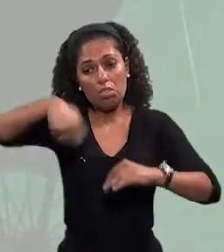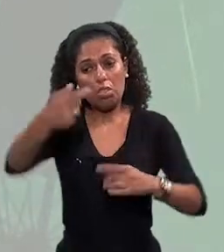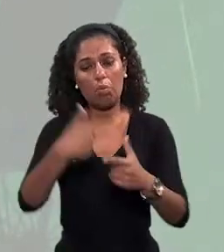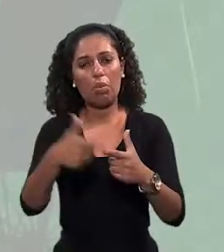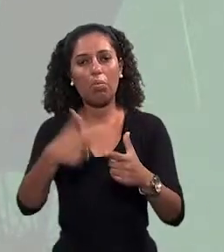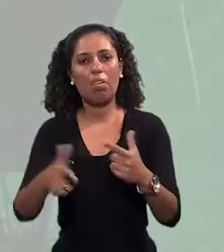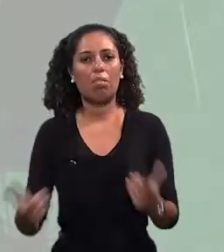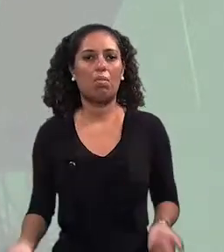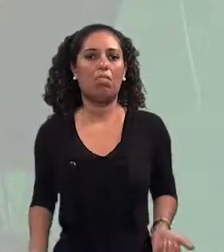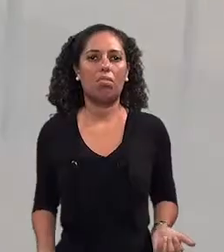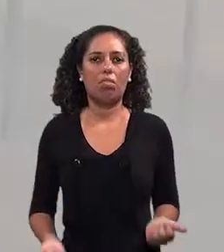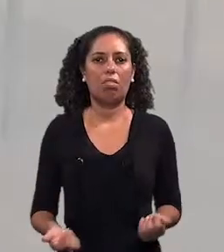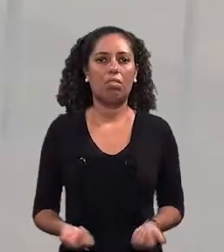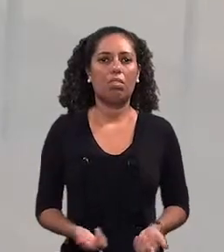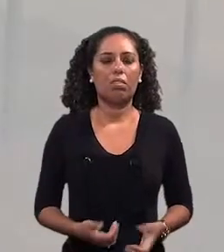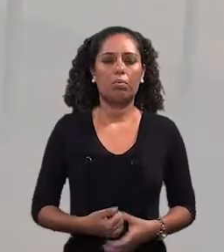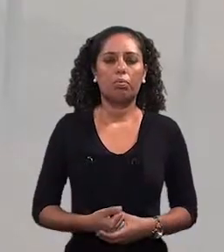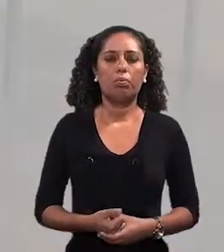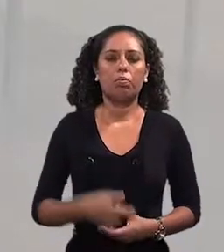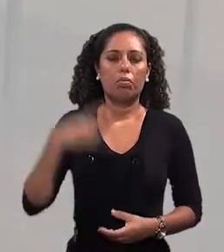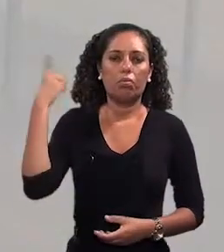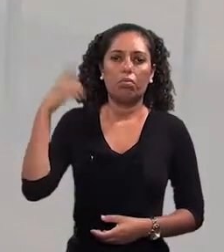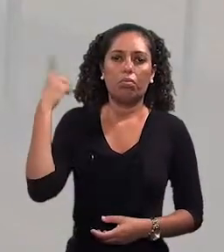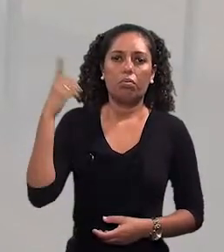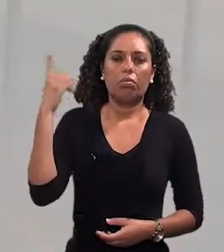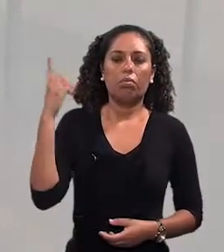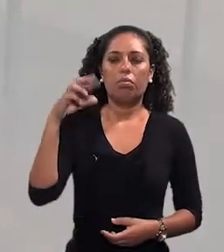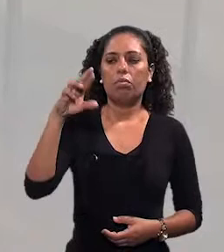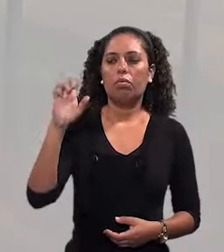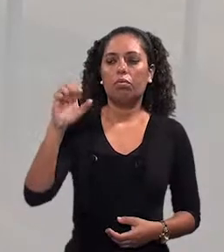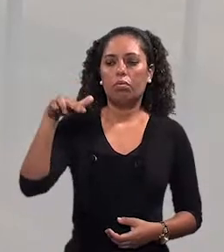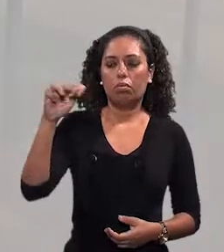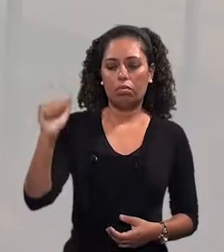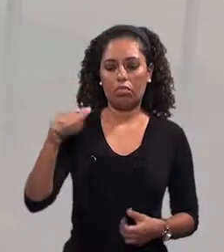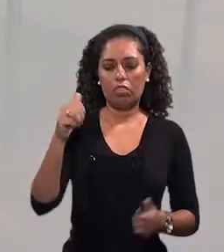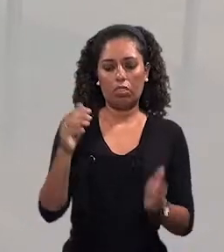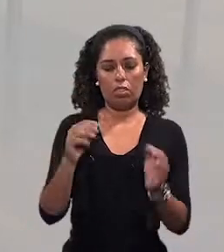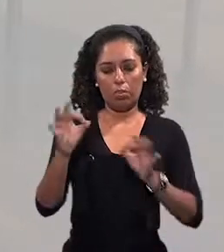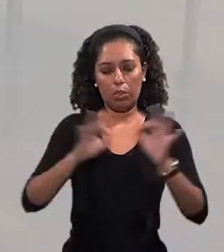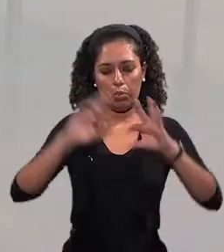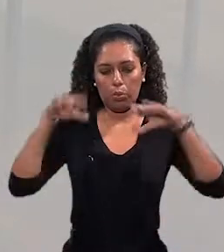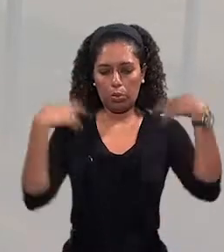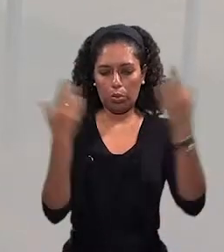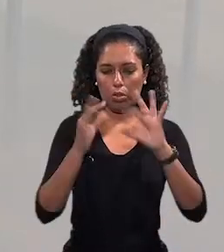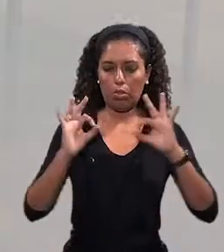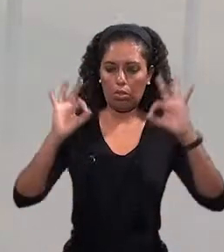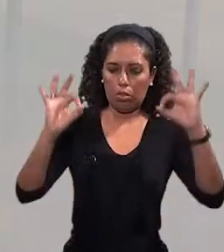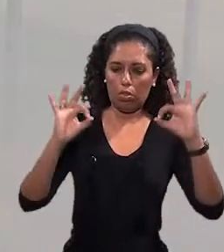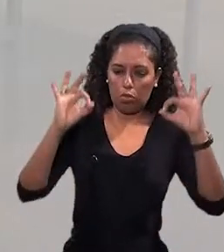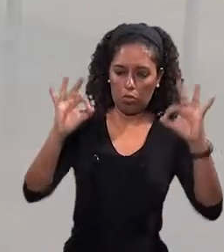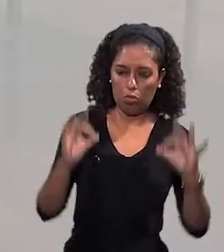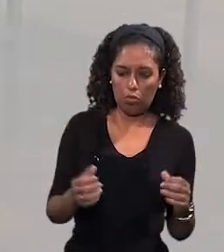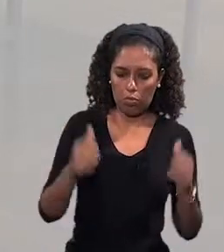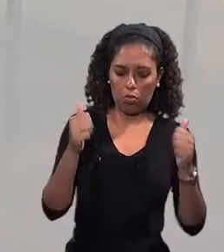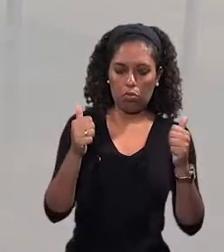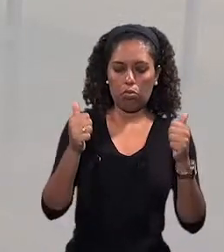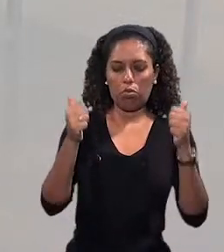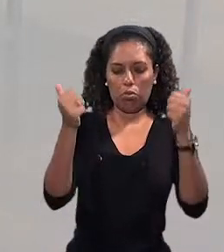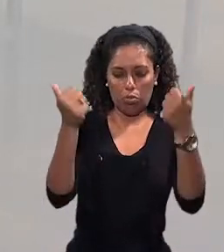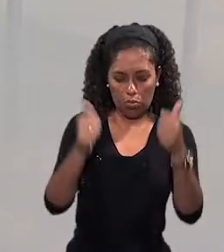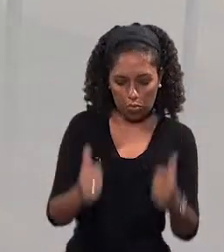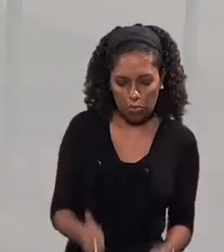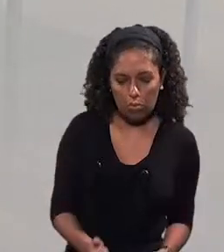que é o grande problema, né? Deputado Renan Ferreirinha, o senhor fez essa solene, né, homenageando as famílias das vítimas,